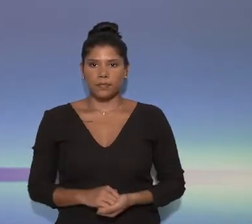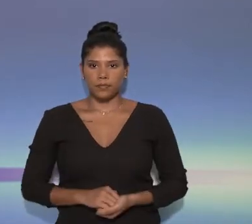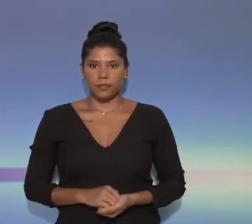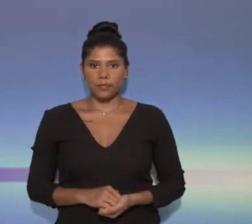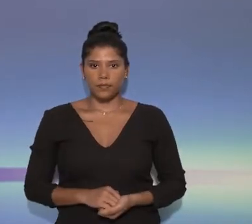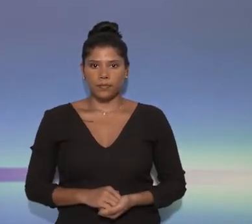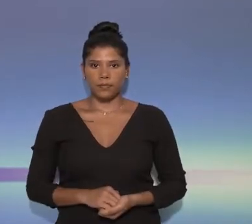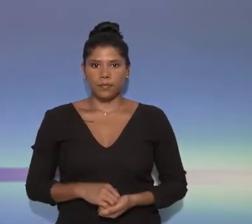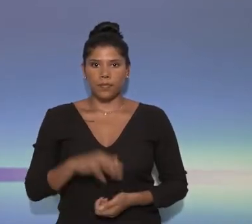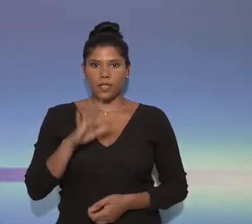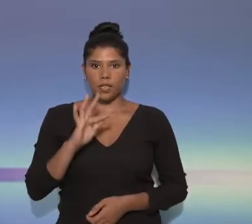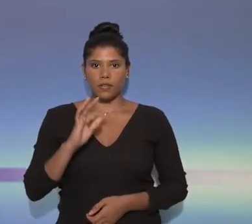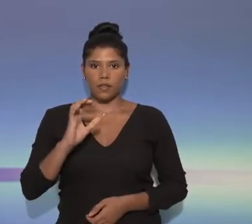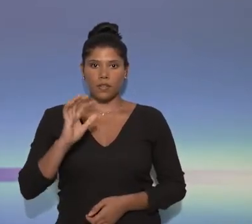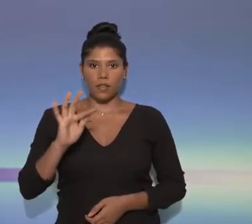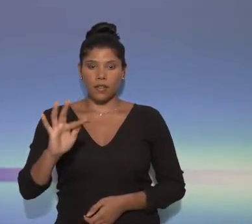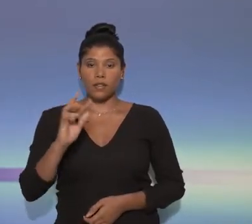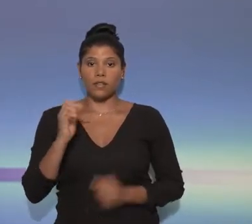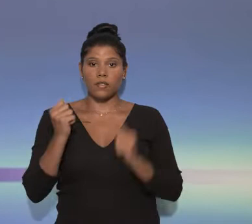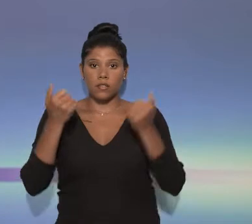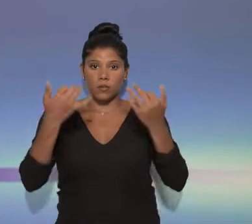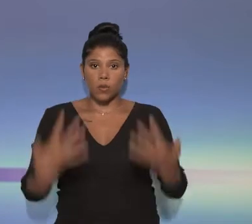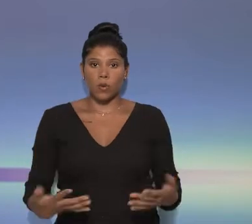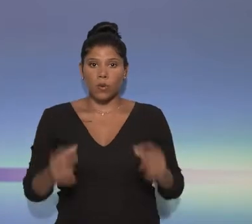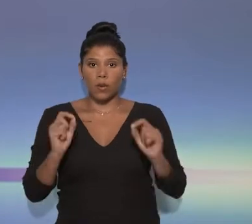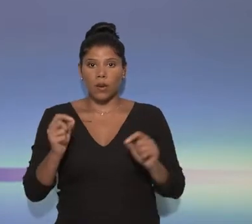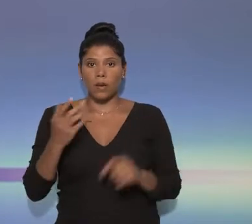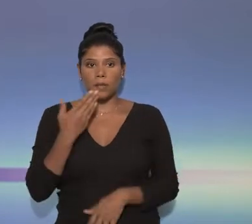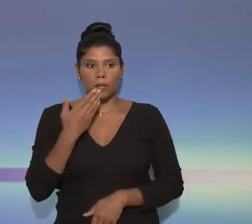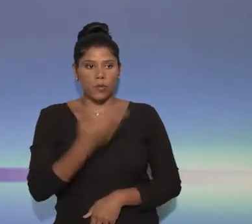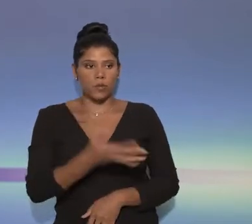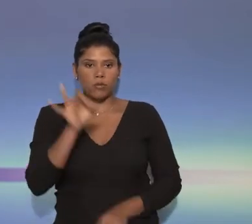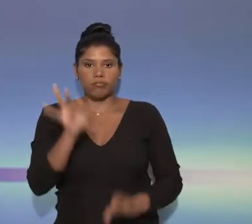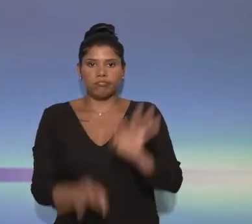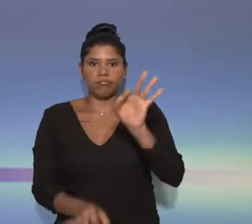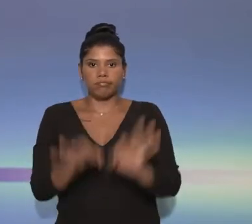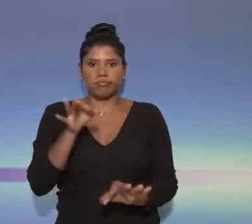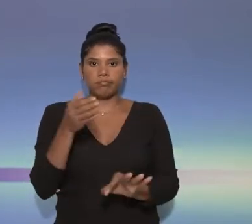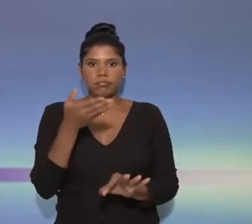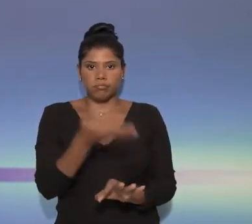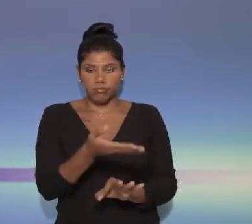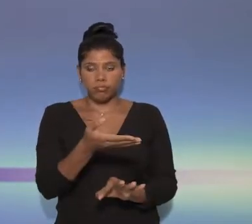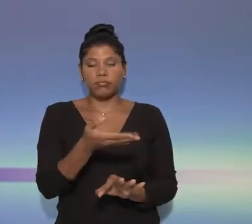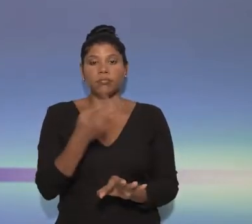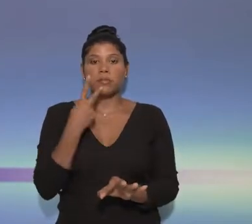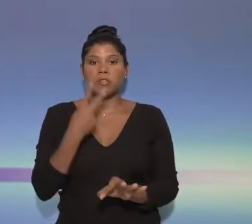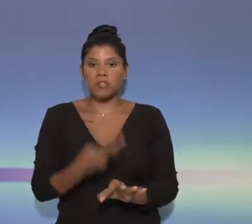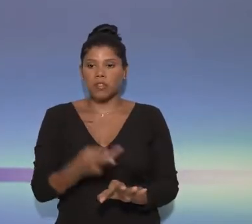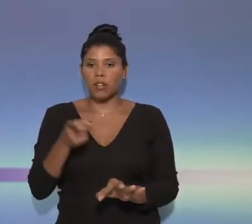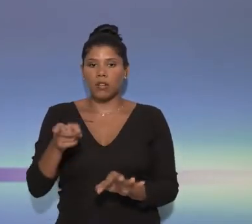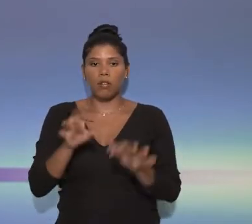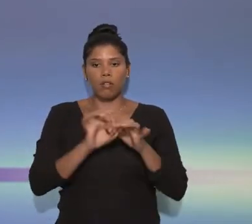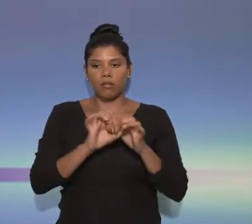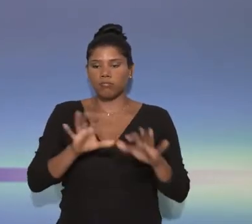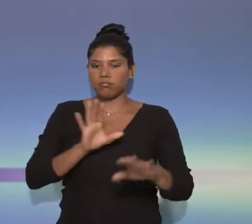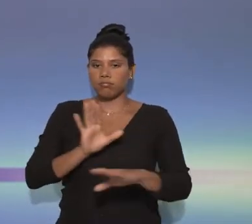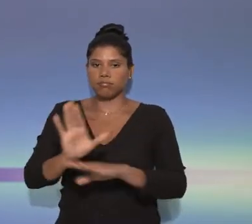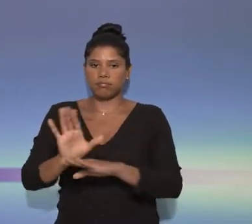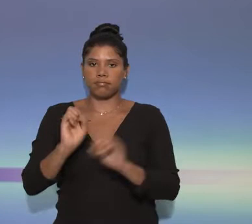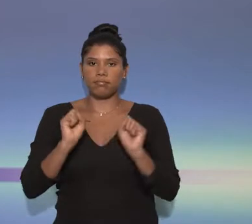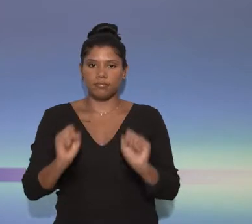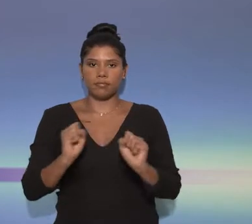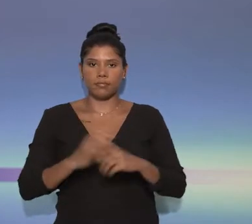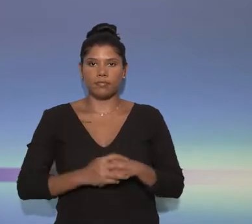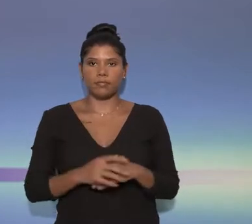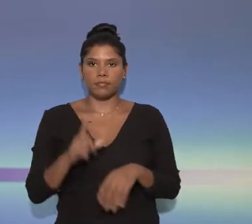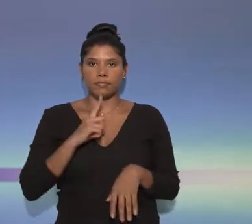A FCF informou que acionou o departamento jurídico da entidade e colocou à disposição do clube e do atleta.